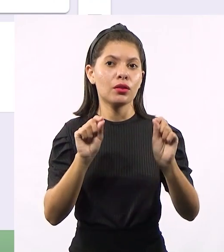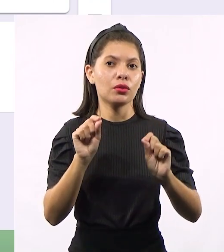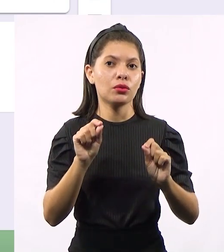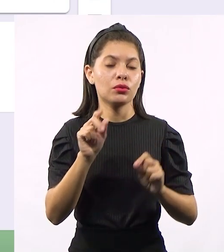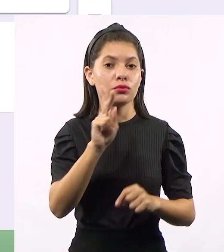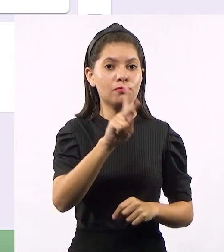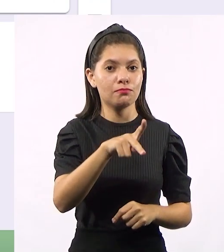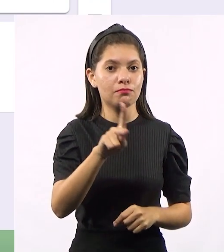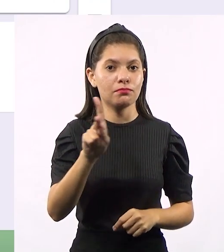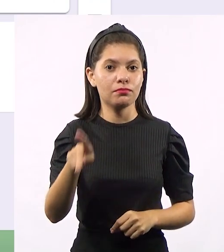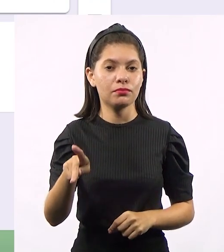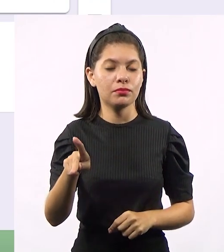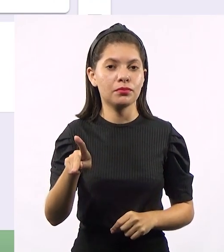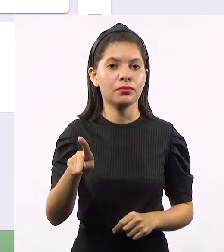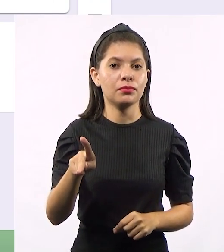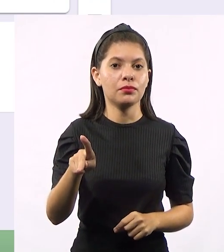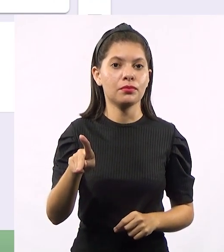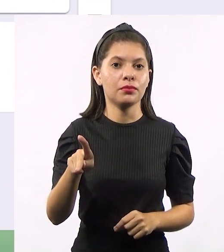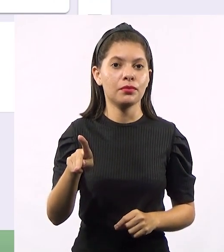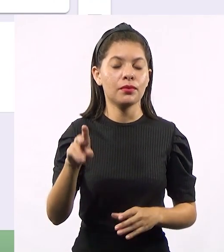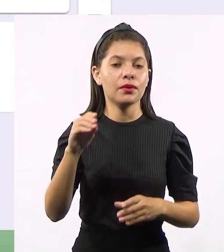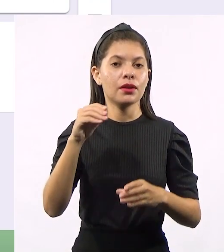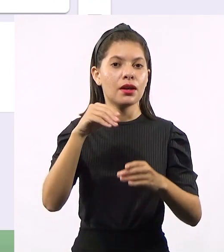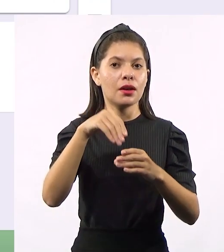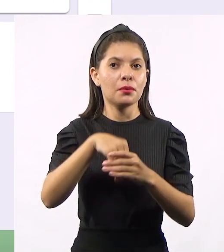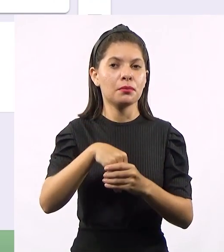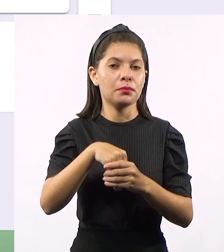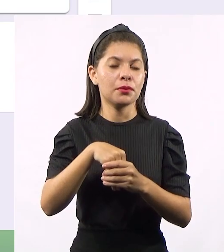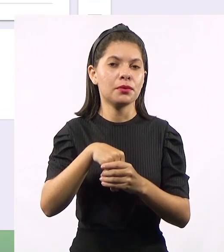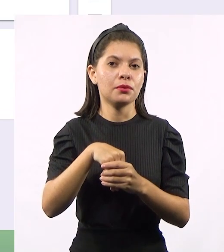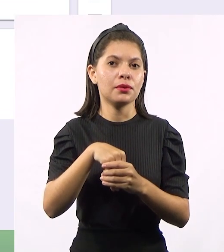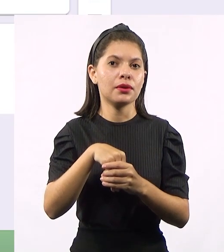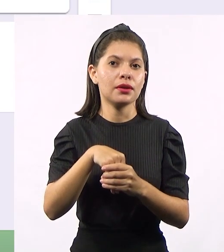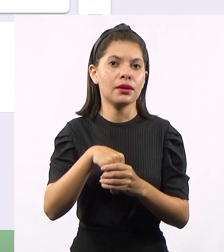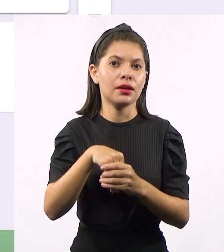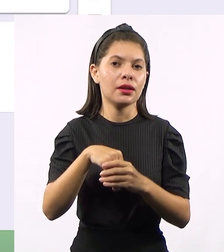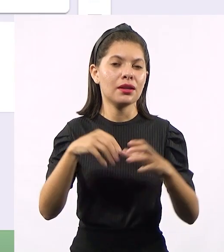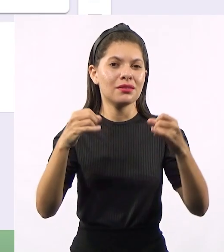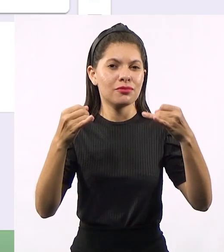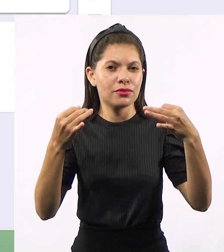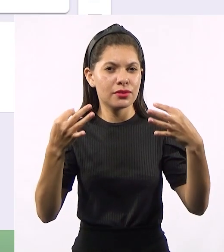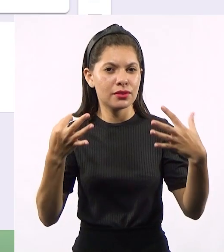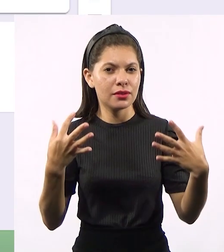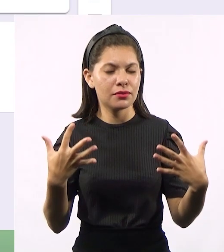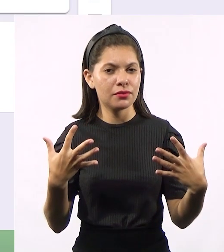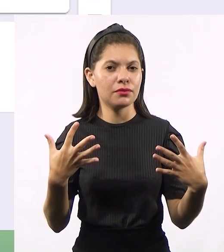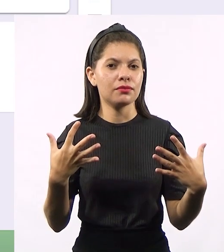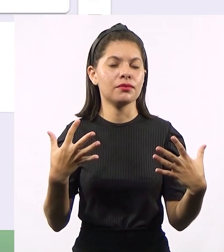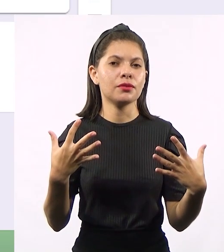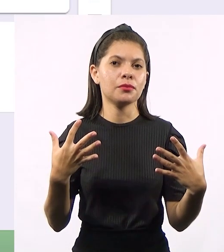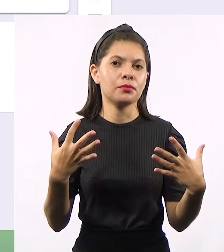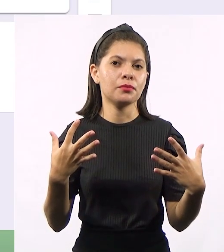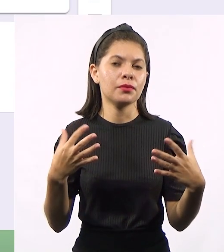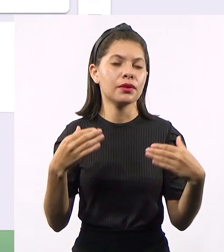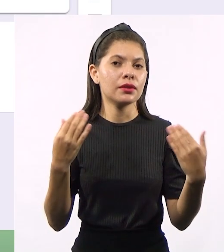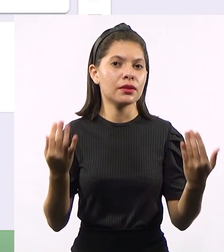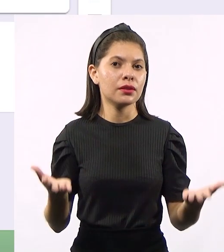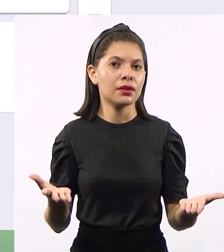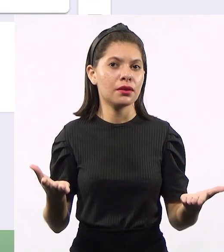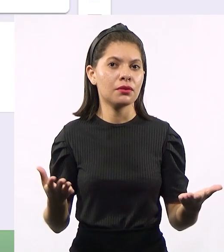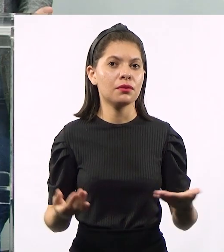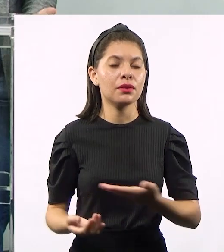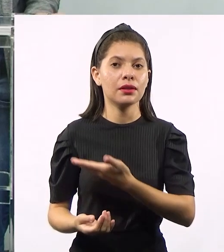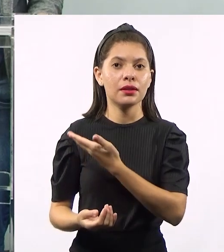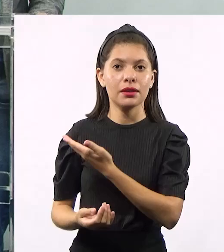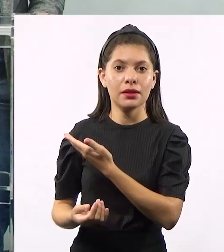docente. Abaixo eu posso inserir uma descrição desse formulário. Então, nesse campo descrição de formulário, você vai falar,